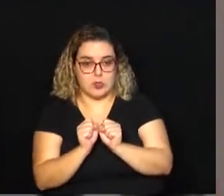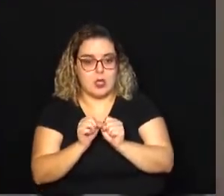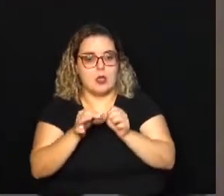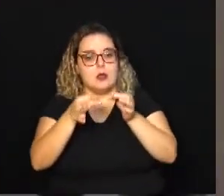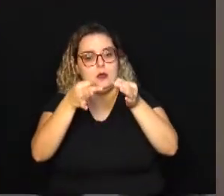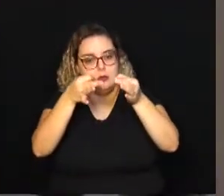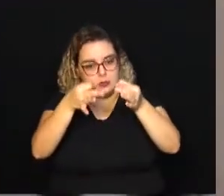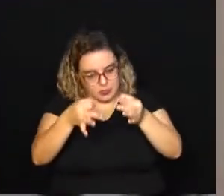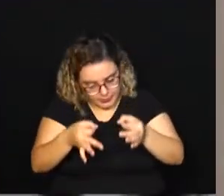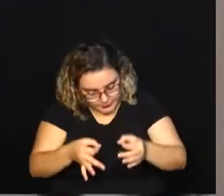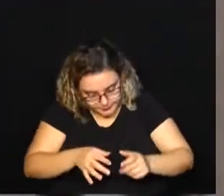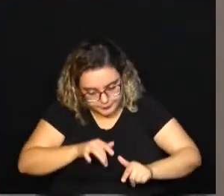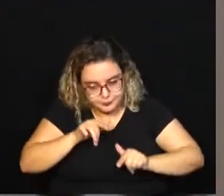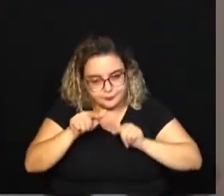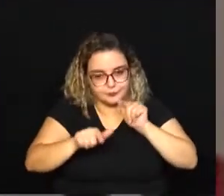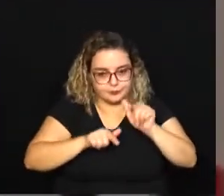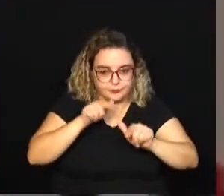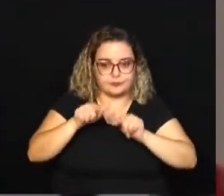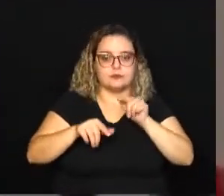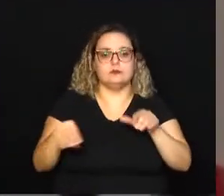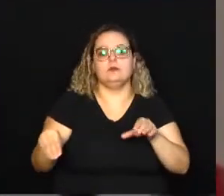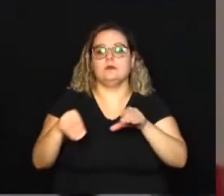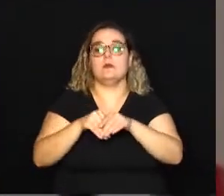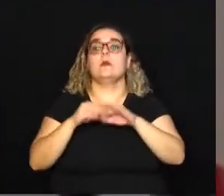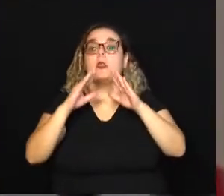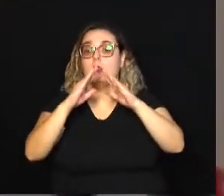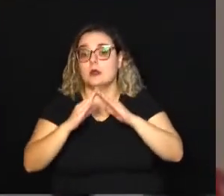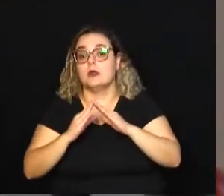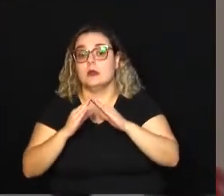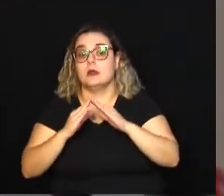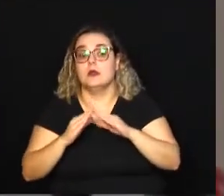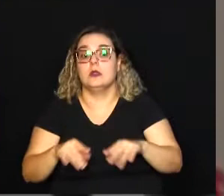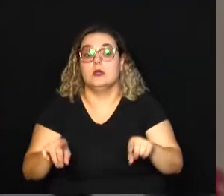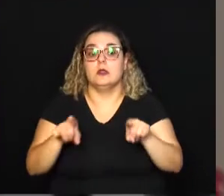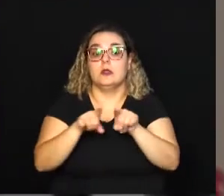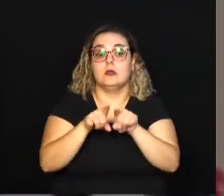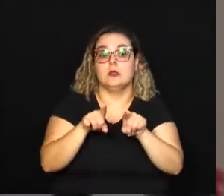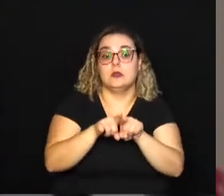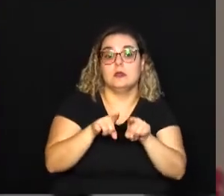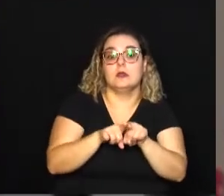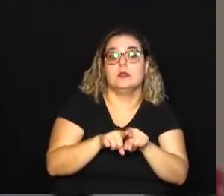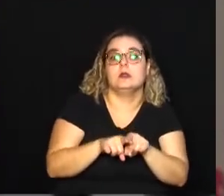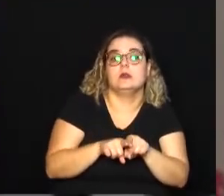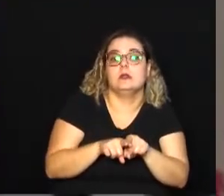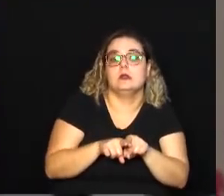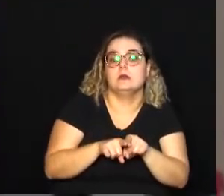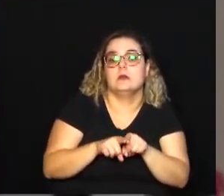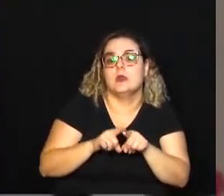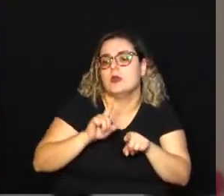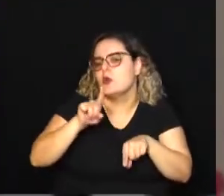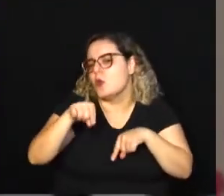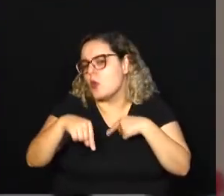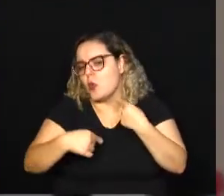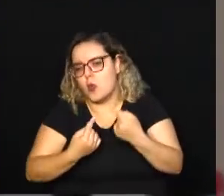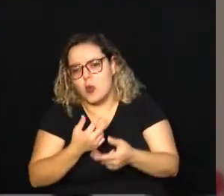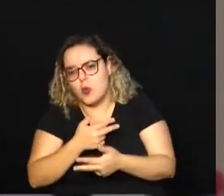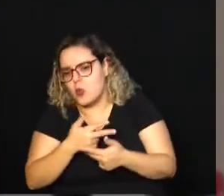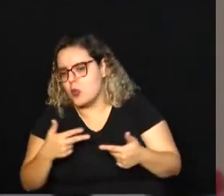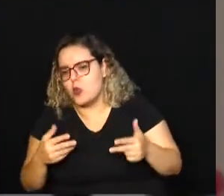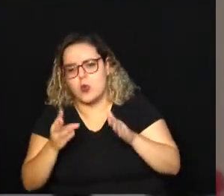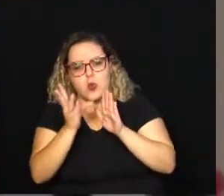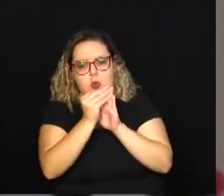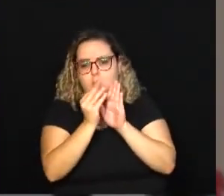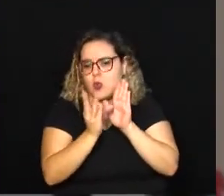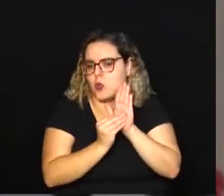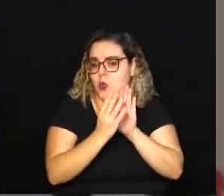perfeitamente trabalhados e podem ser envolvendo todo o conteúdo